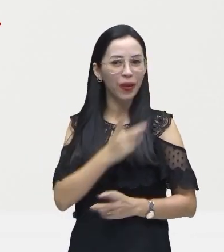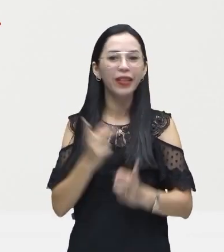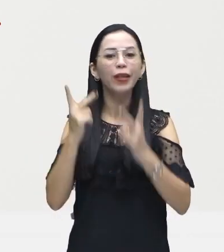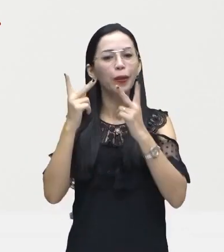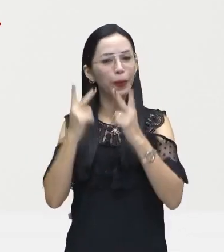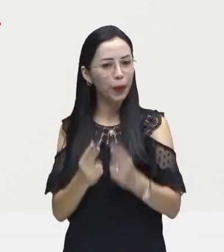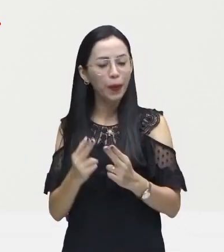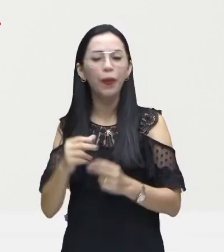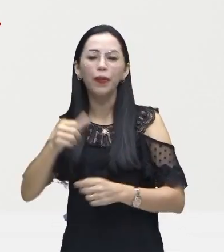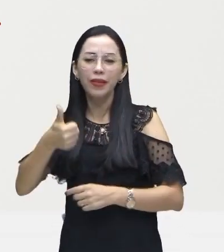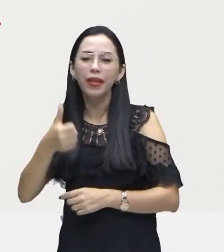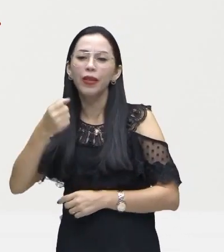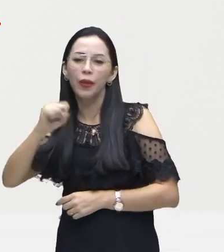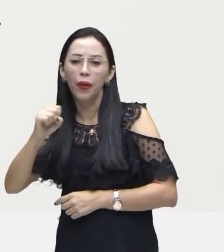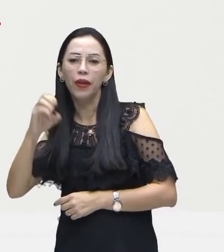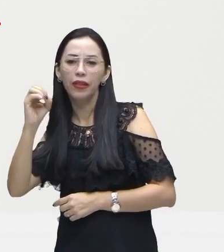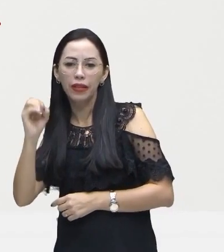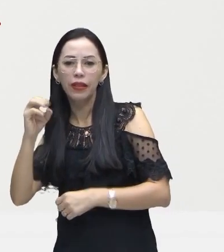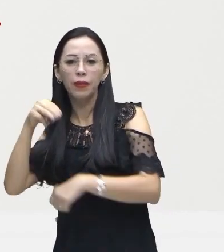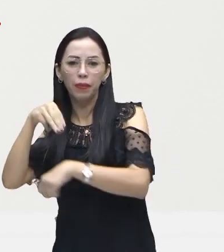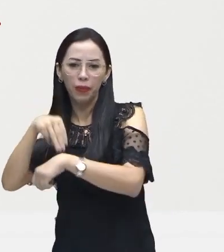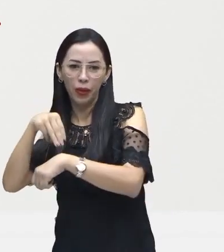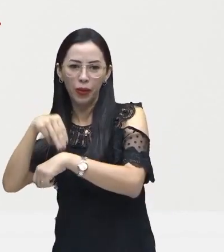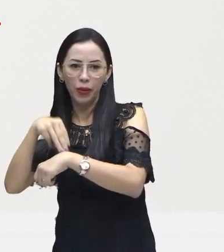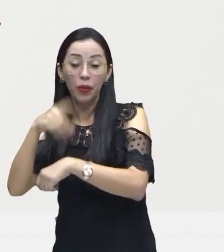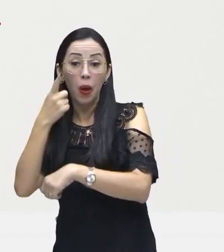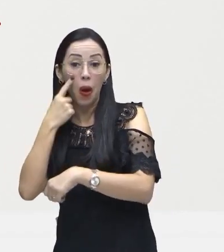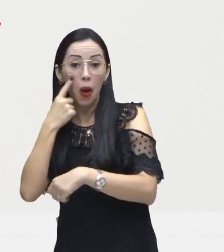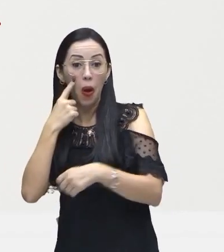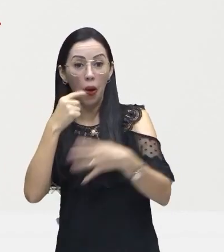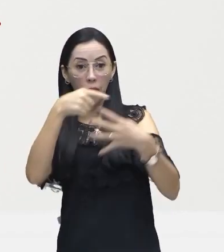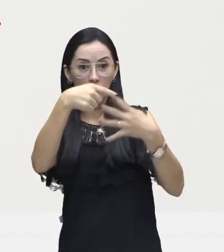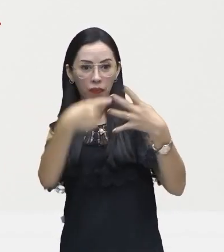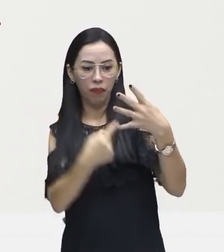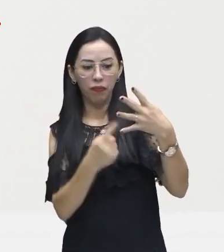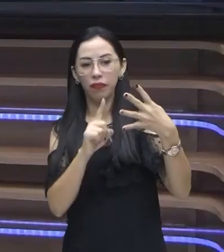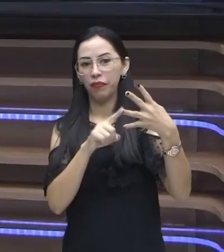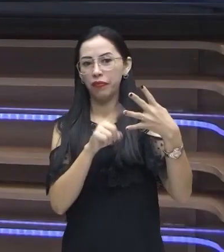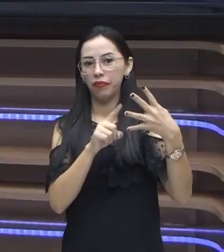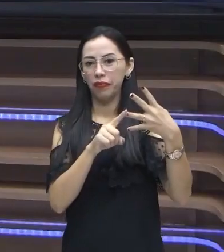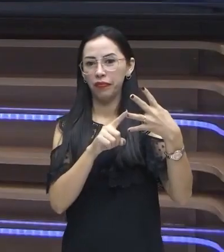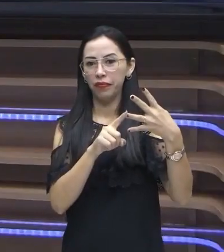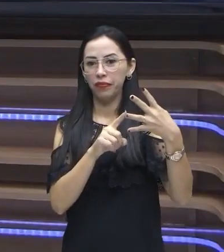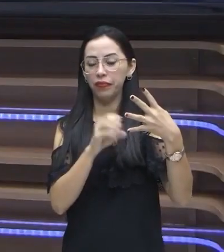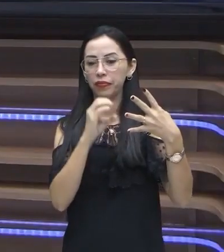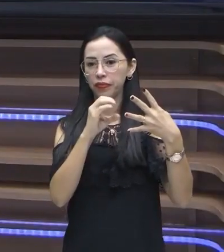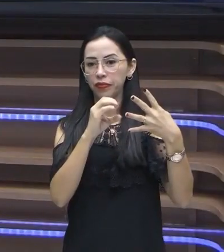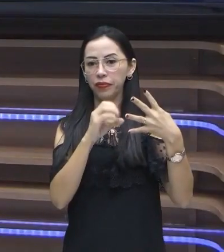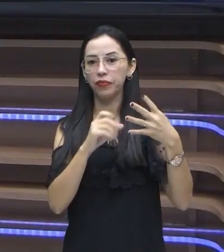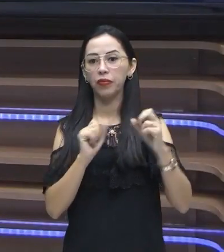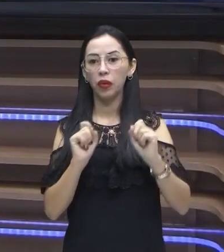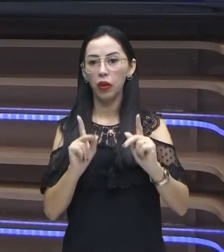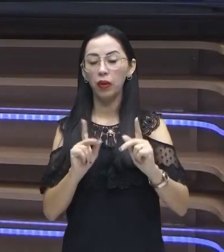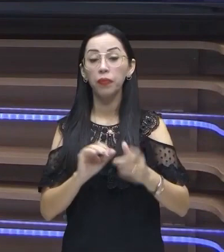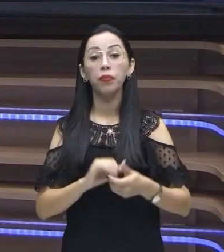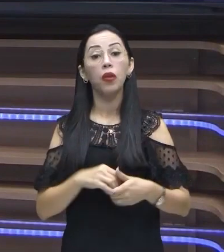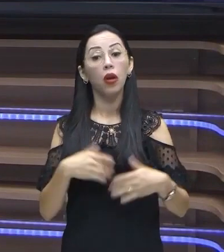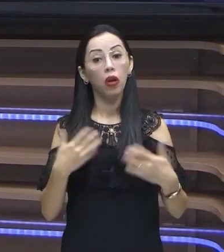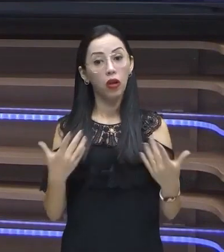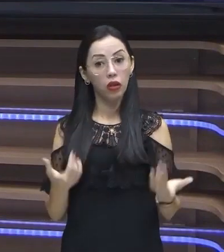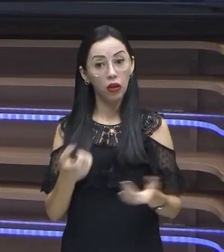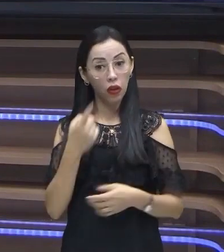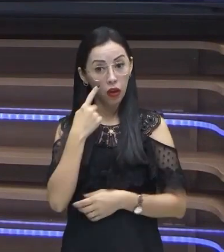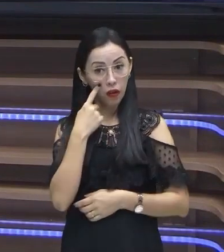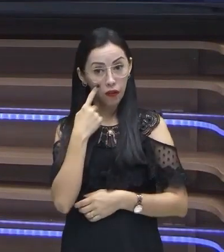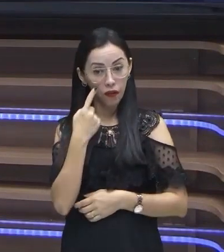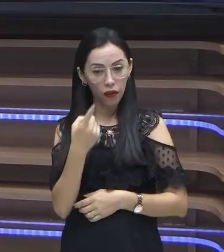180 minutos. Aqui comigo. Então, nós vimos aqui nesse primeiro problema que para